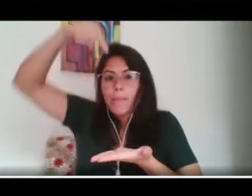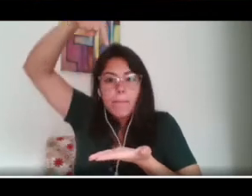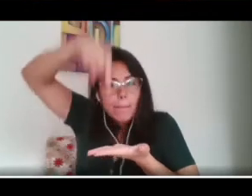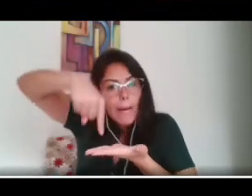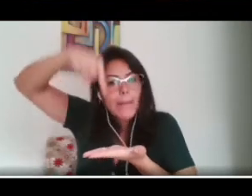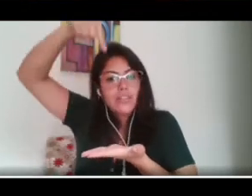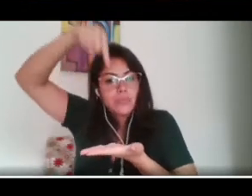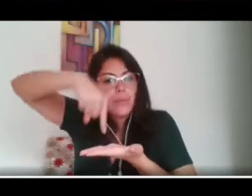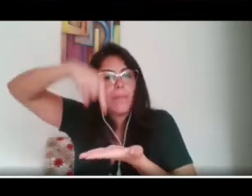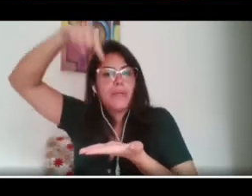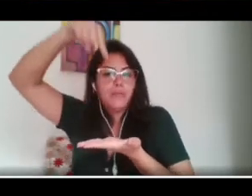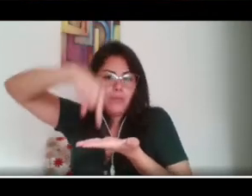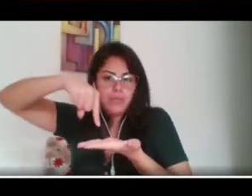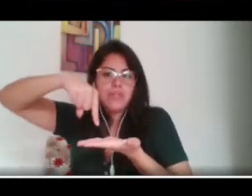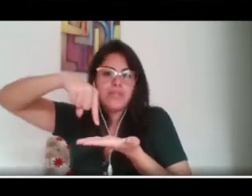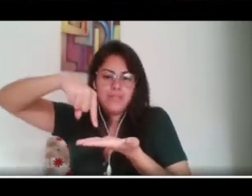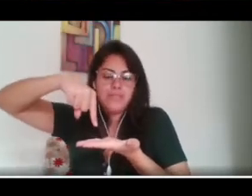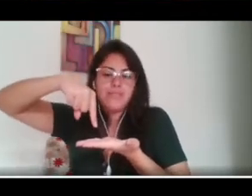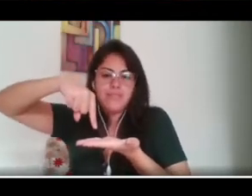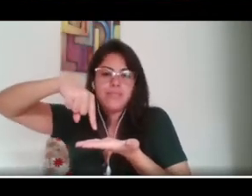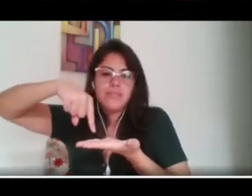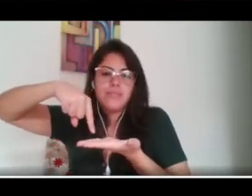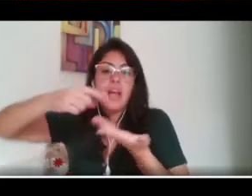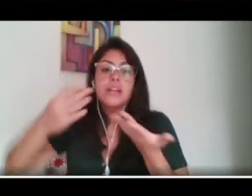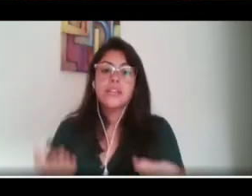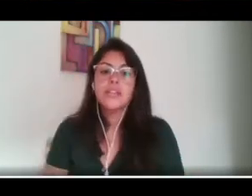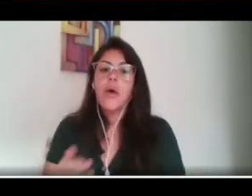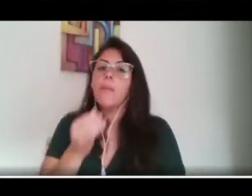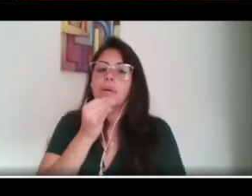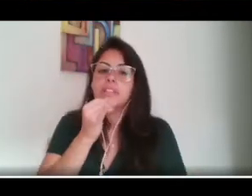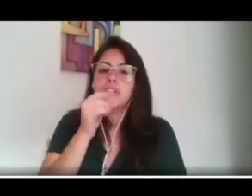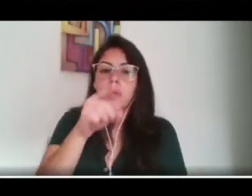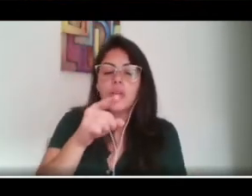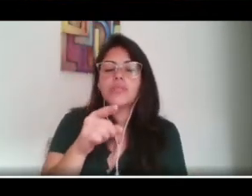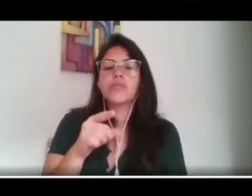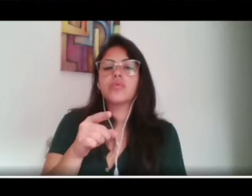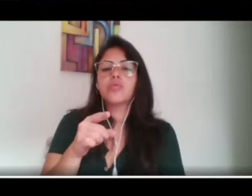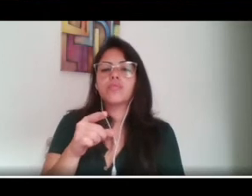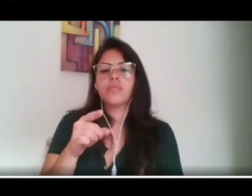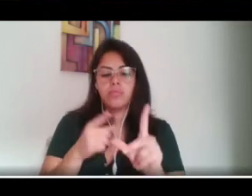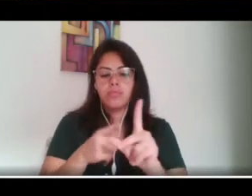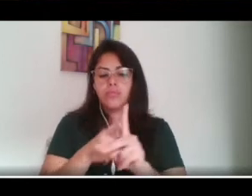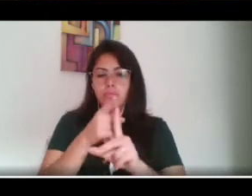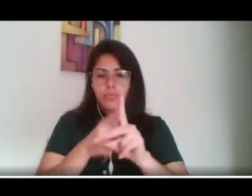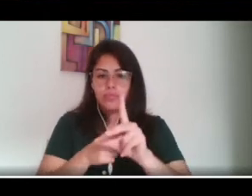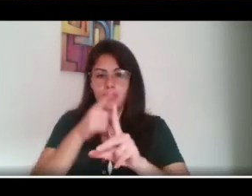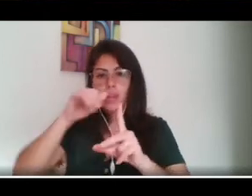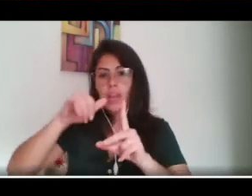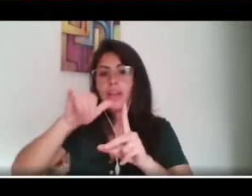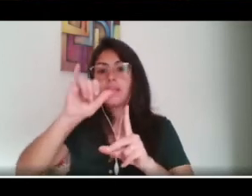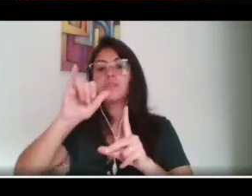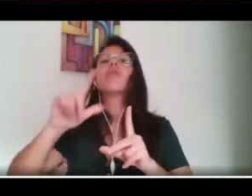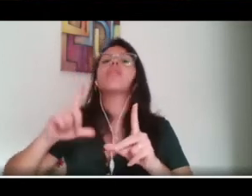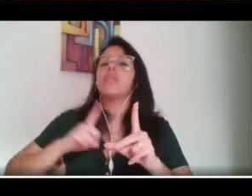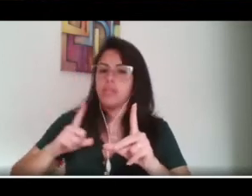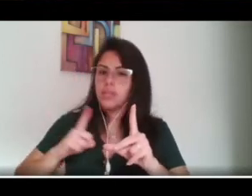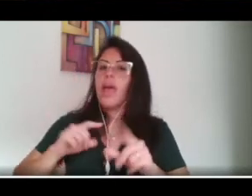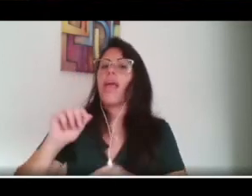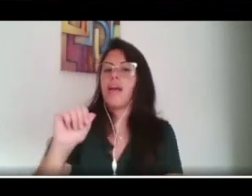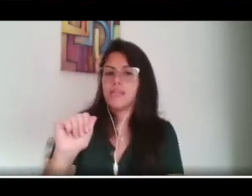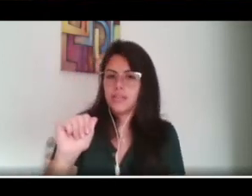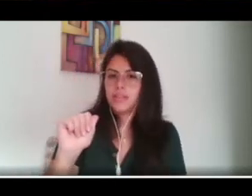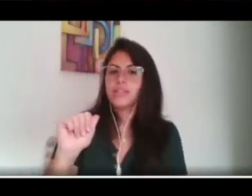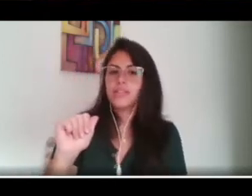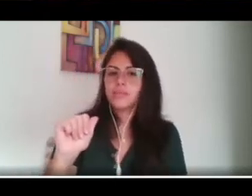baixo. Então, na direção Y, eu tenho uma aceleração. E na direção X, eu não tenho